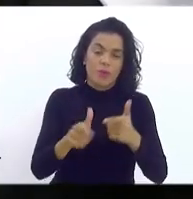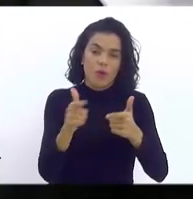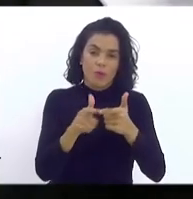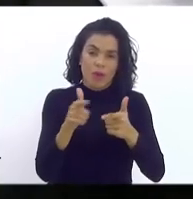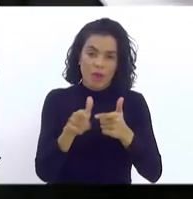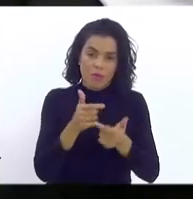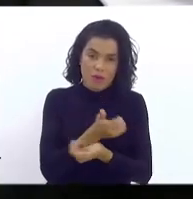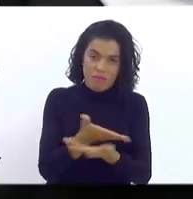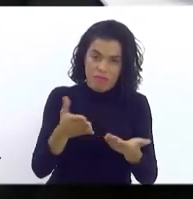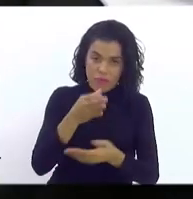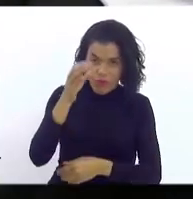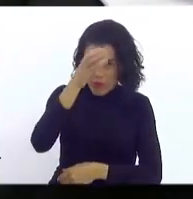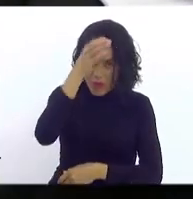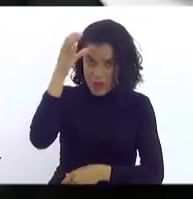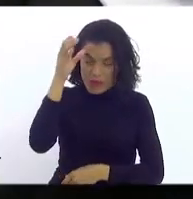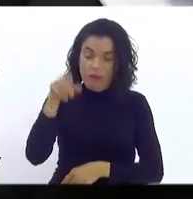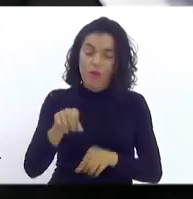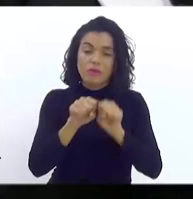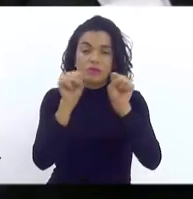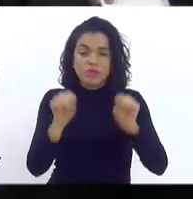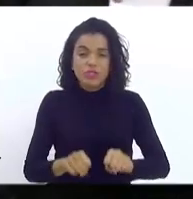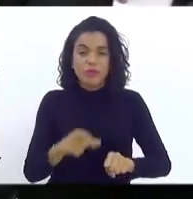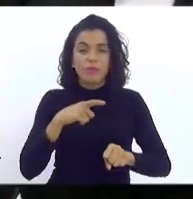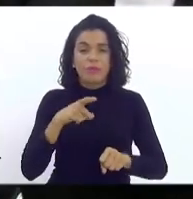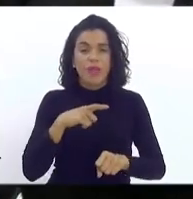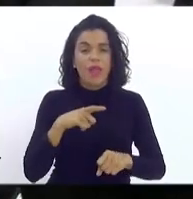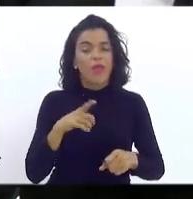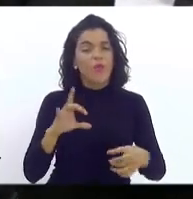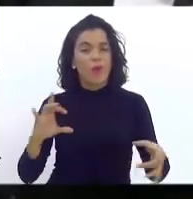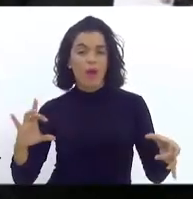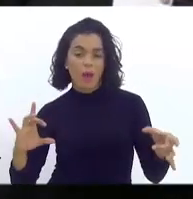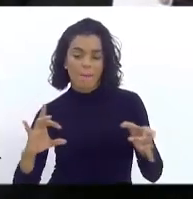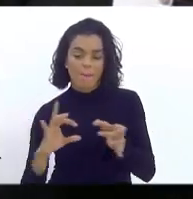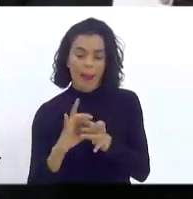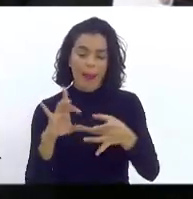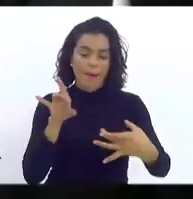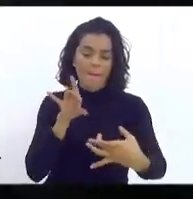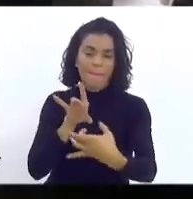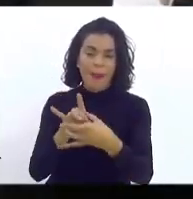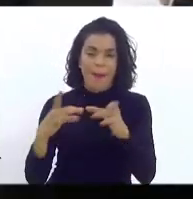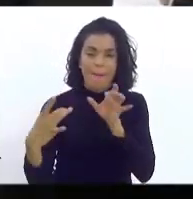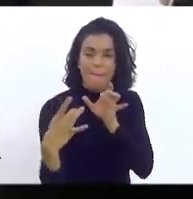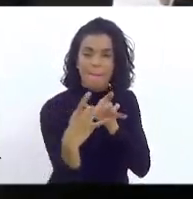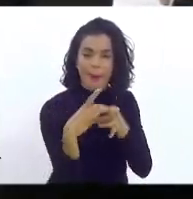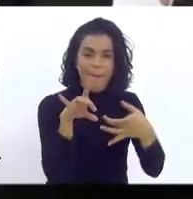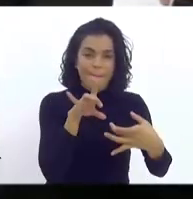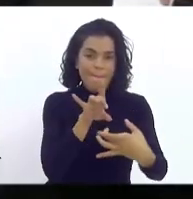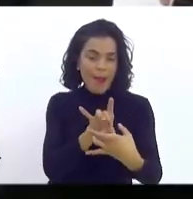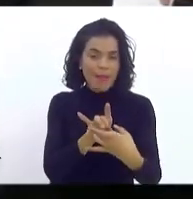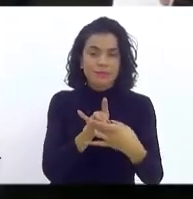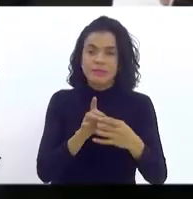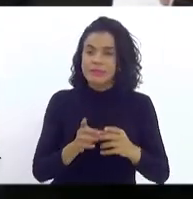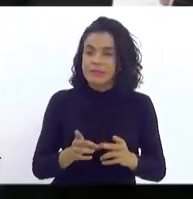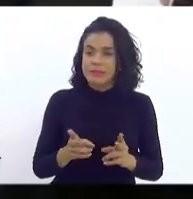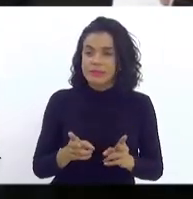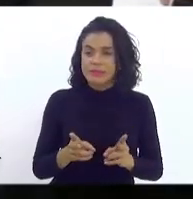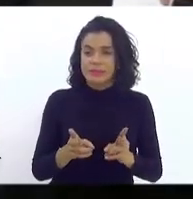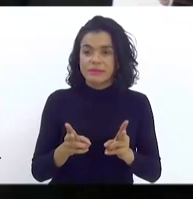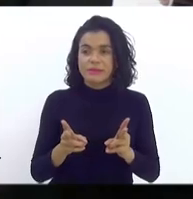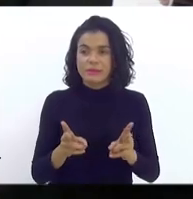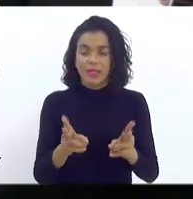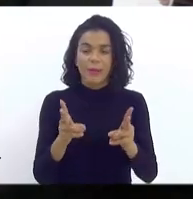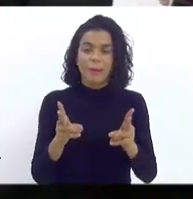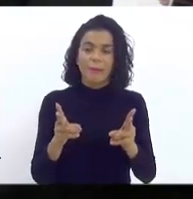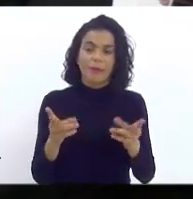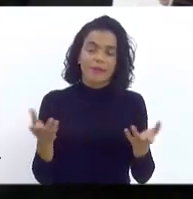Então, a rede ela é projetada com um anel para que a gente possa estar sempre